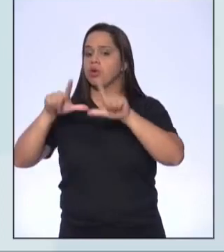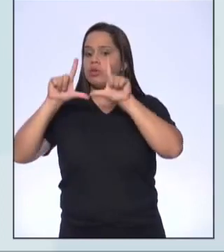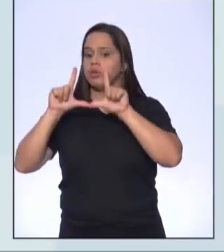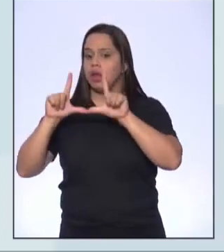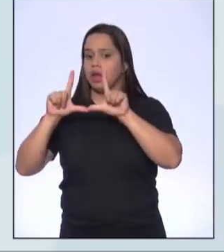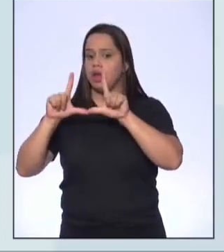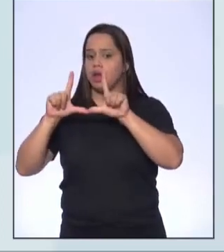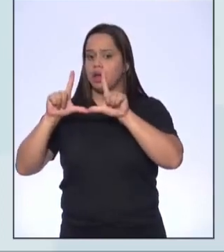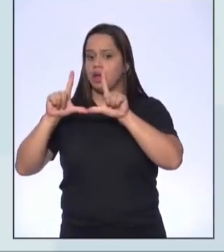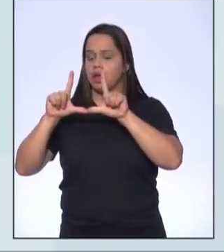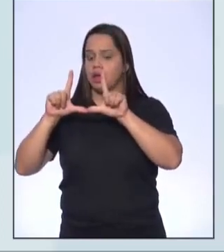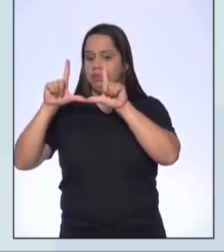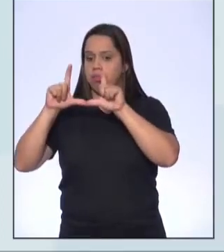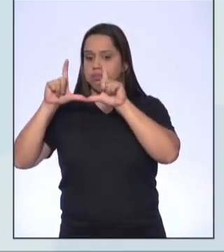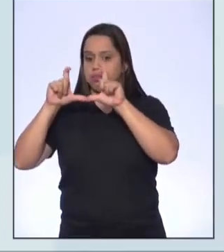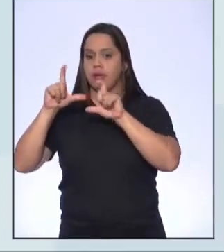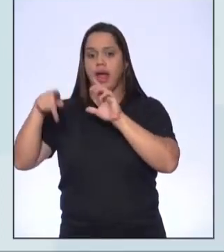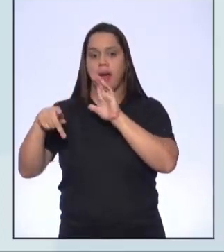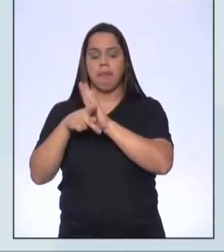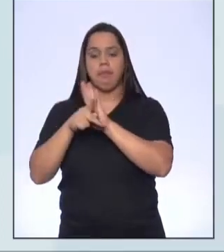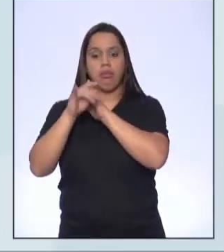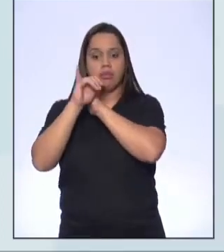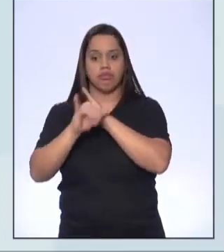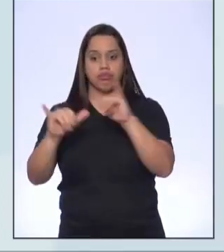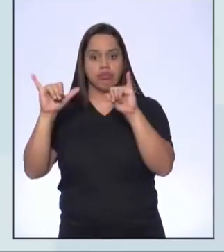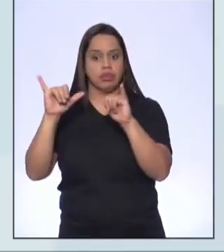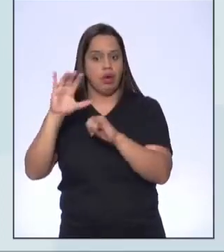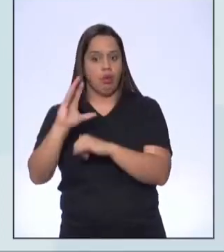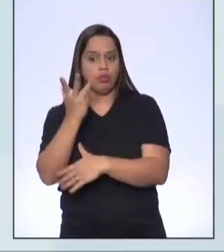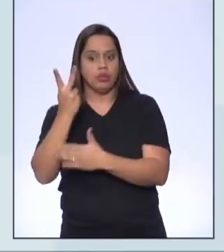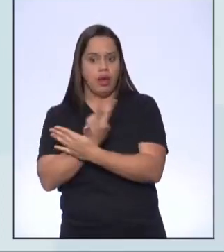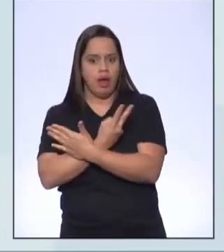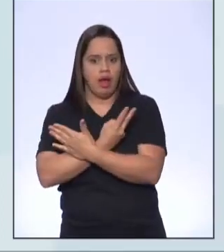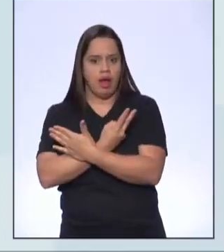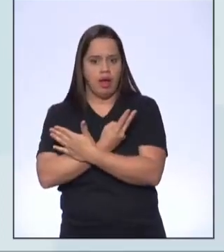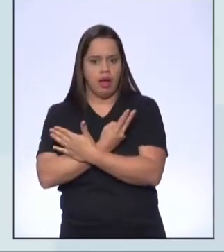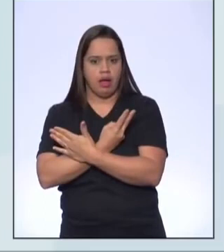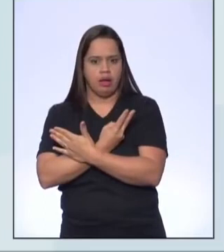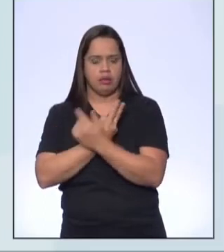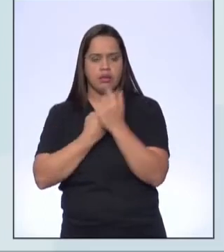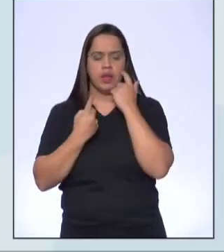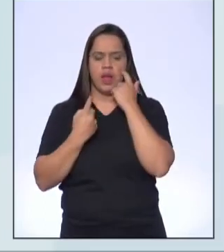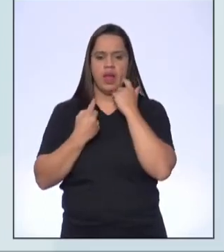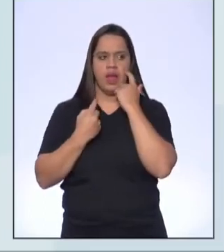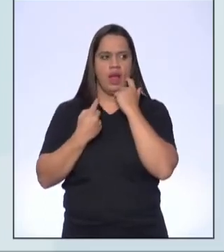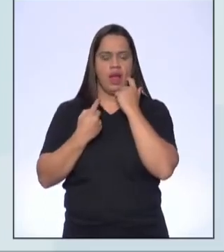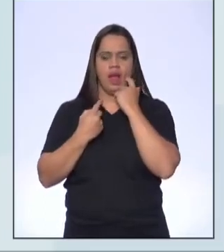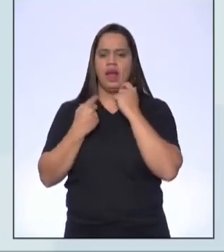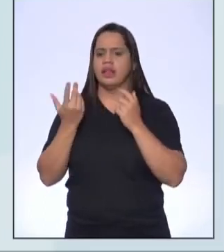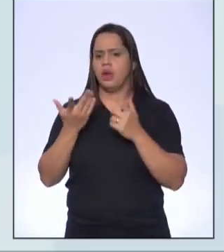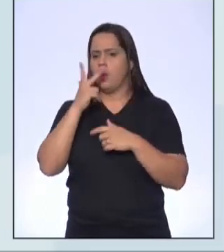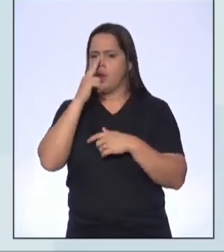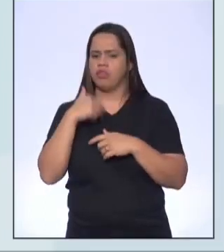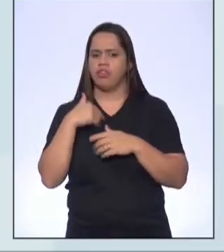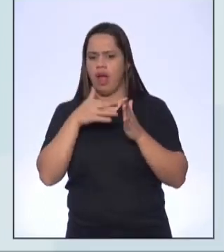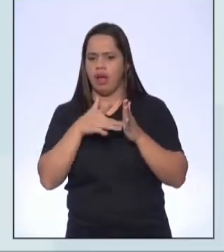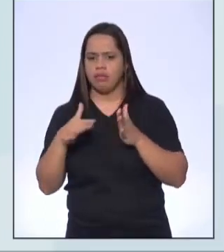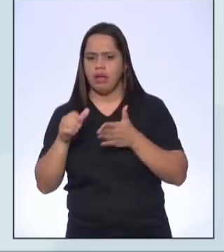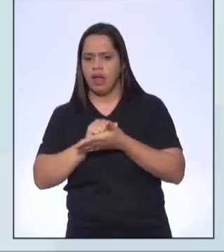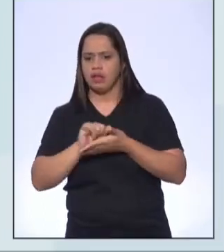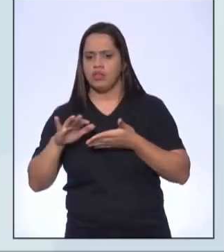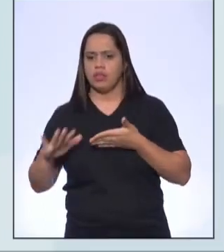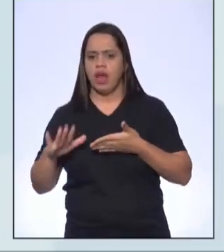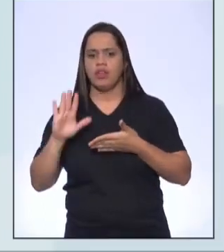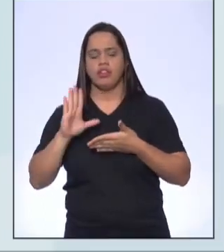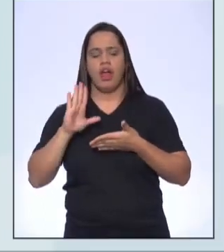apresentados são fotodenúncias? Aliás, 2 minutinhos Um nós minuto. respondemos, né? Já respondeu. Ao longo da atividade, da